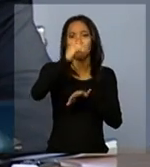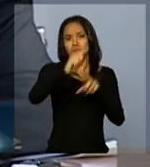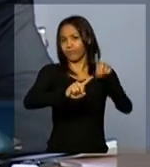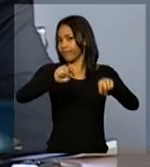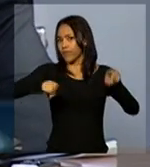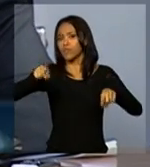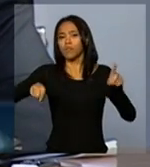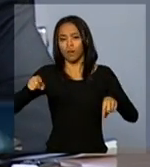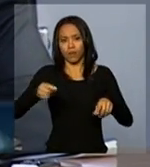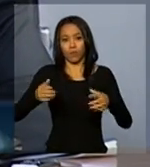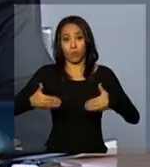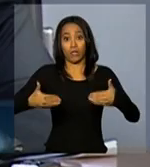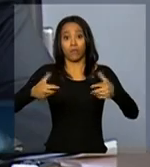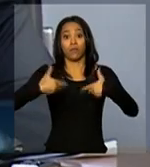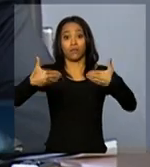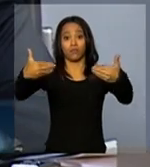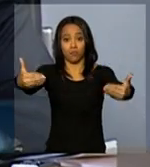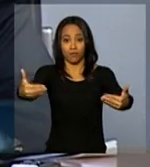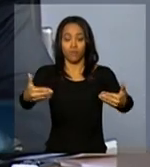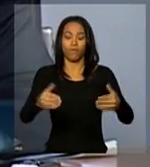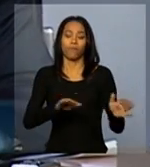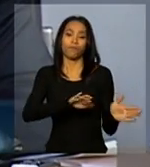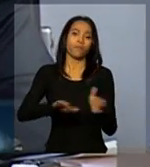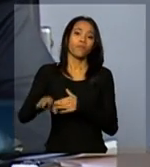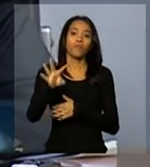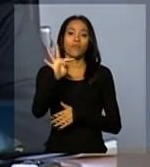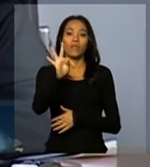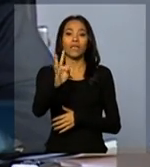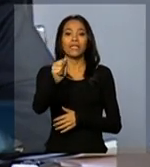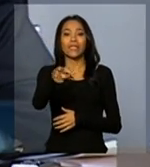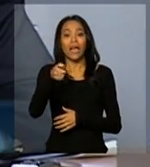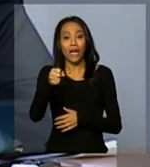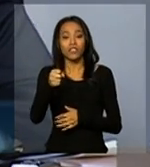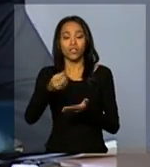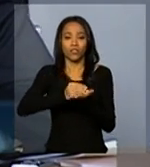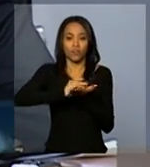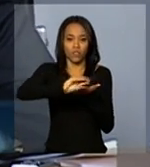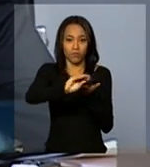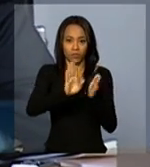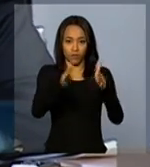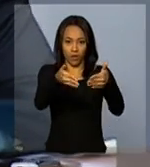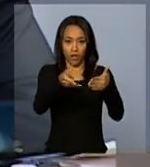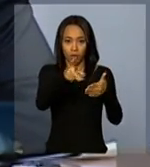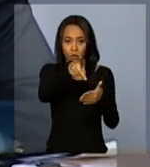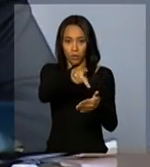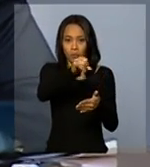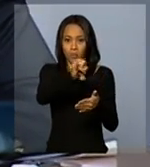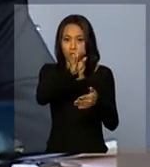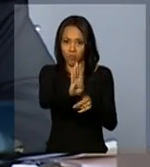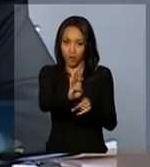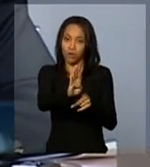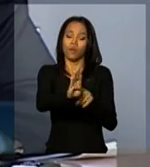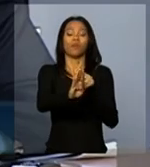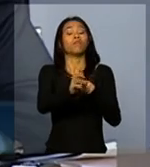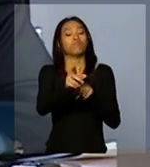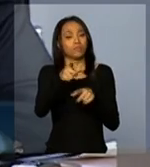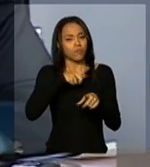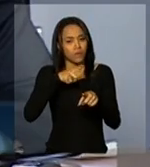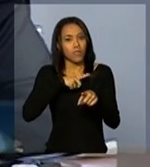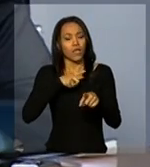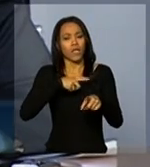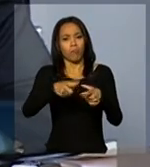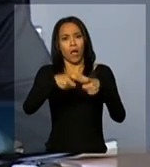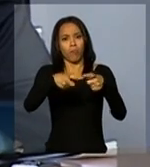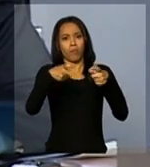diante. Em relação à taxa do investimento sobre PIB, embora ele tenha crescido fortemente